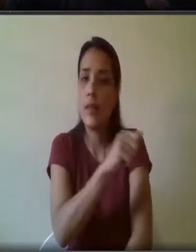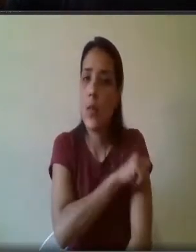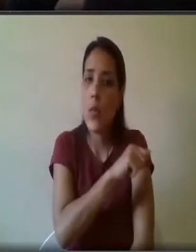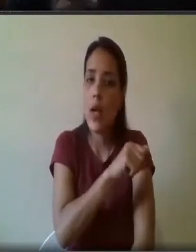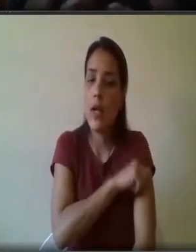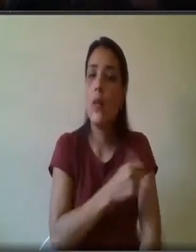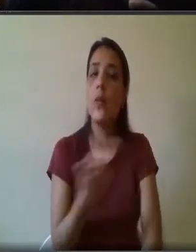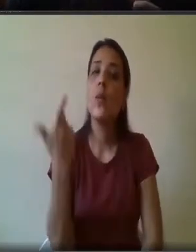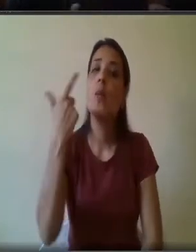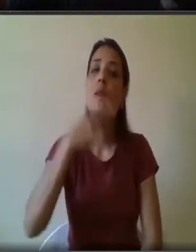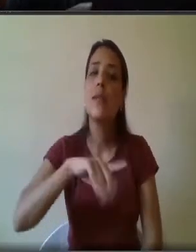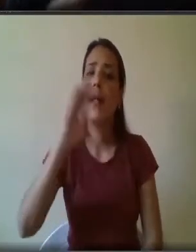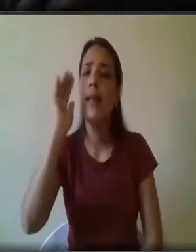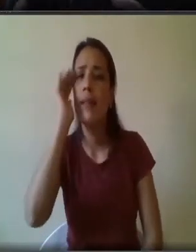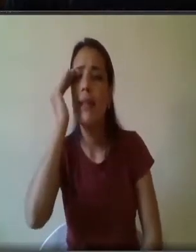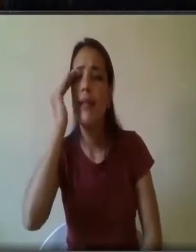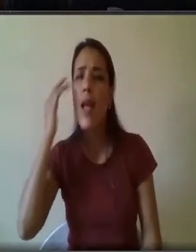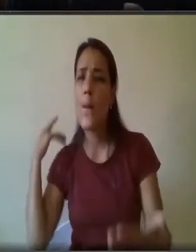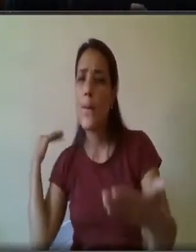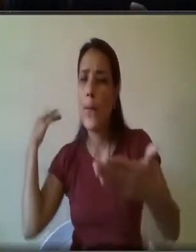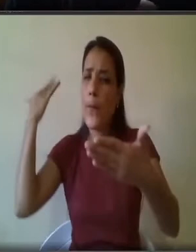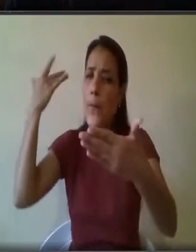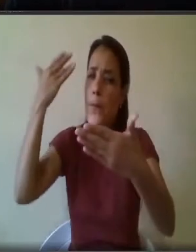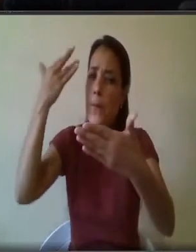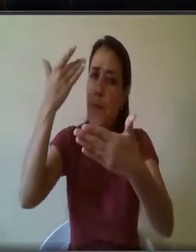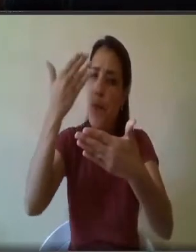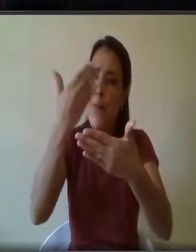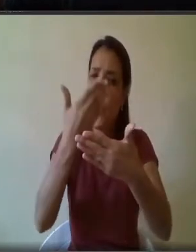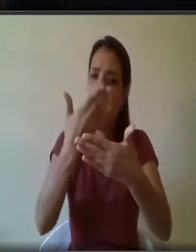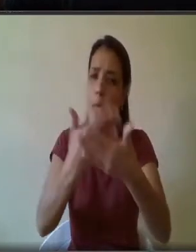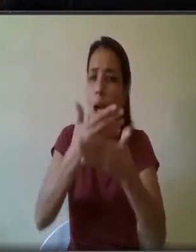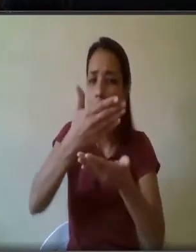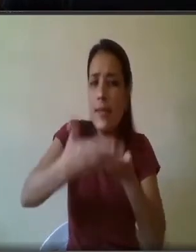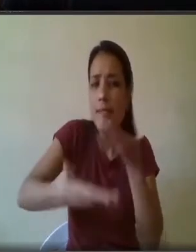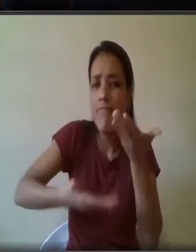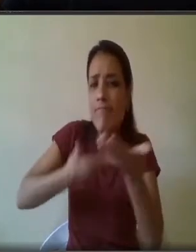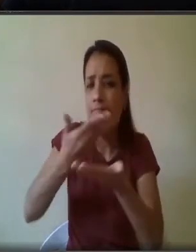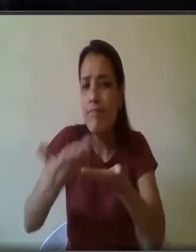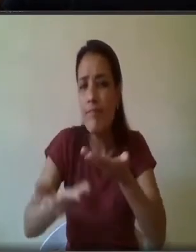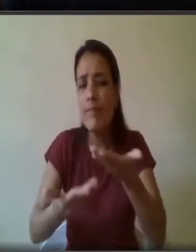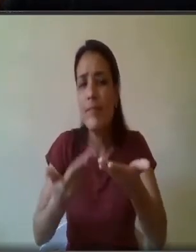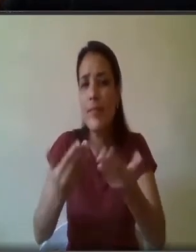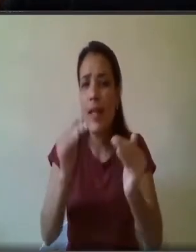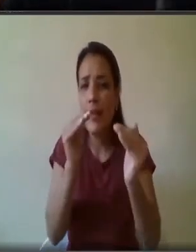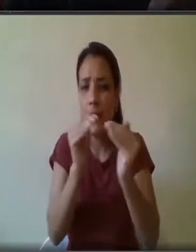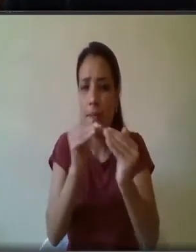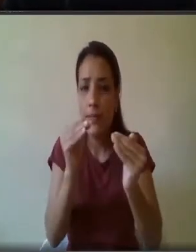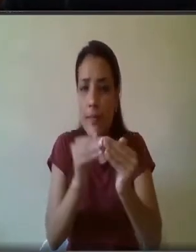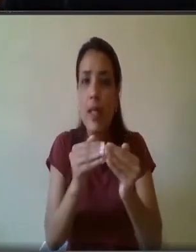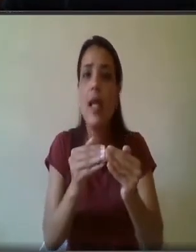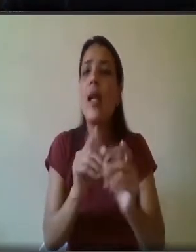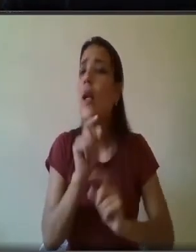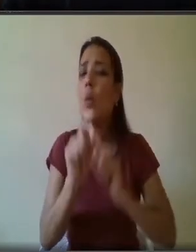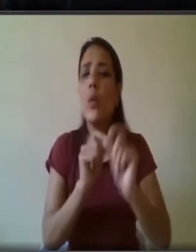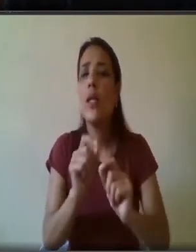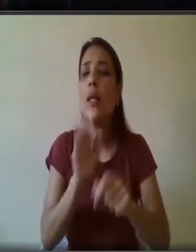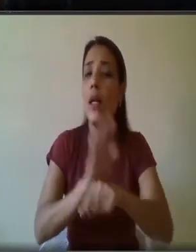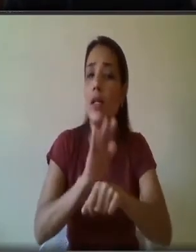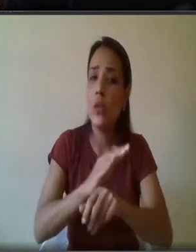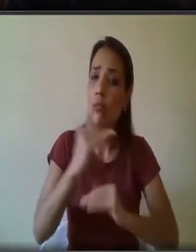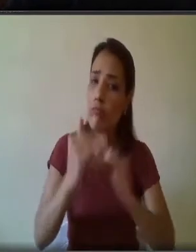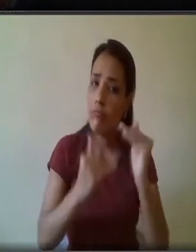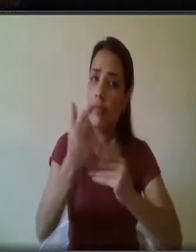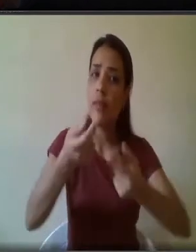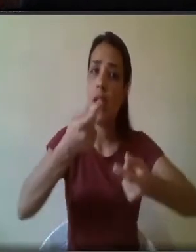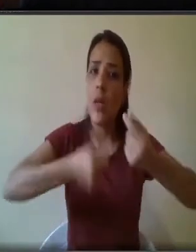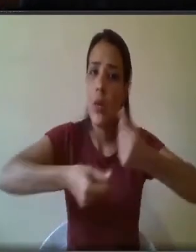relação, tá? Entre essas ações do relevo e o que pode promover a economia, ou que pode fazer uma